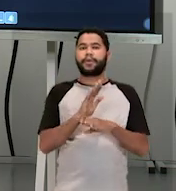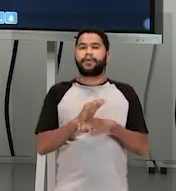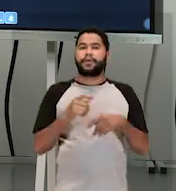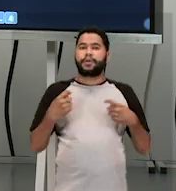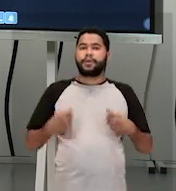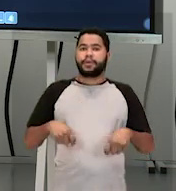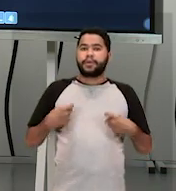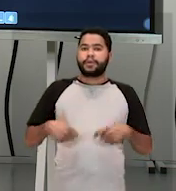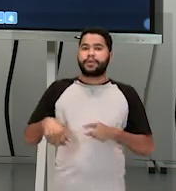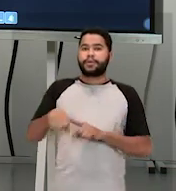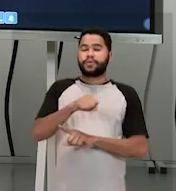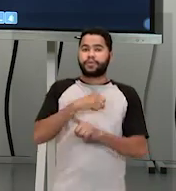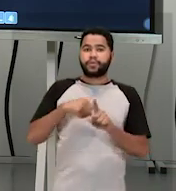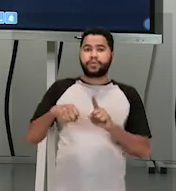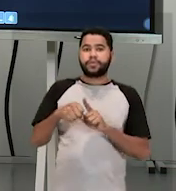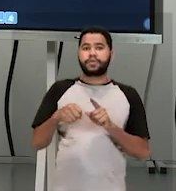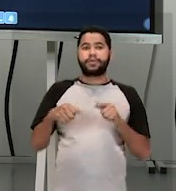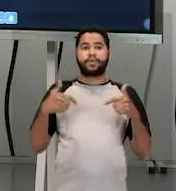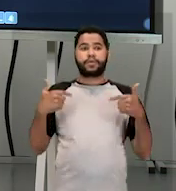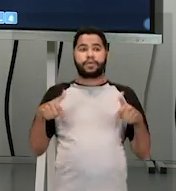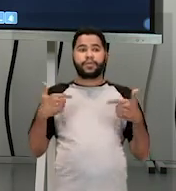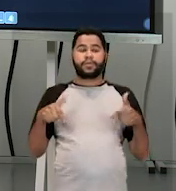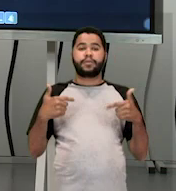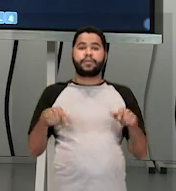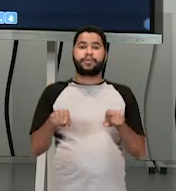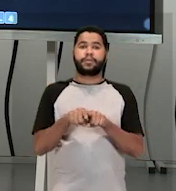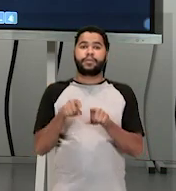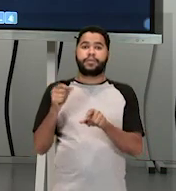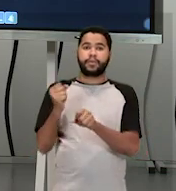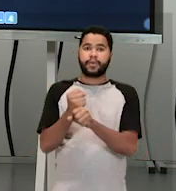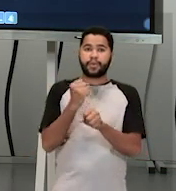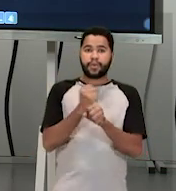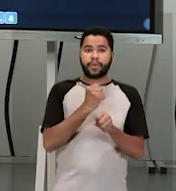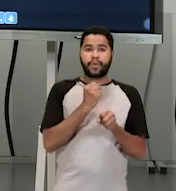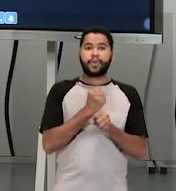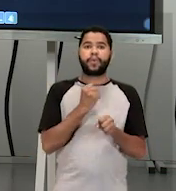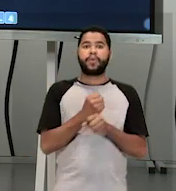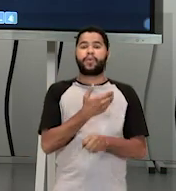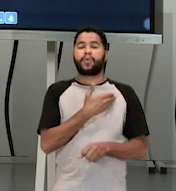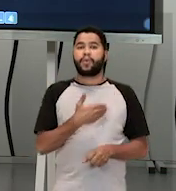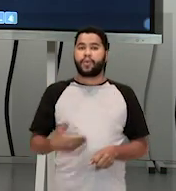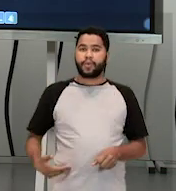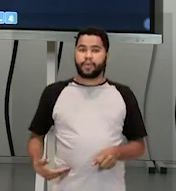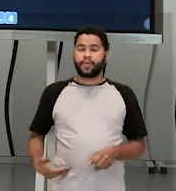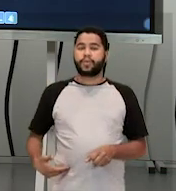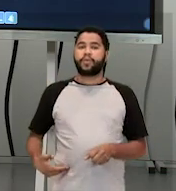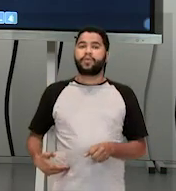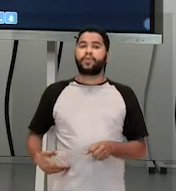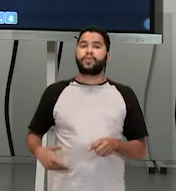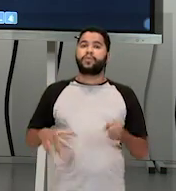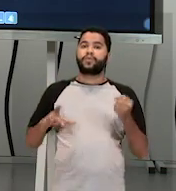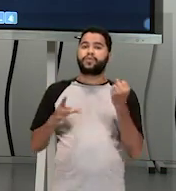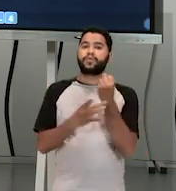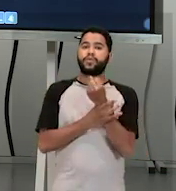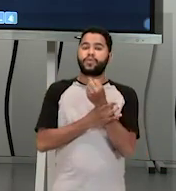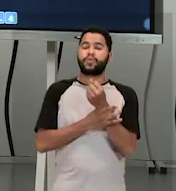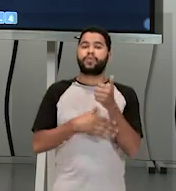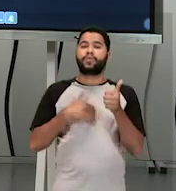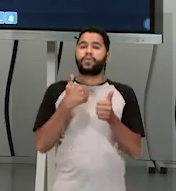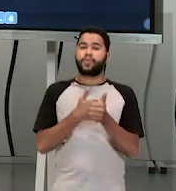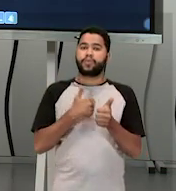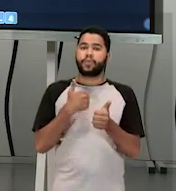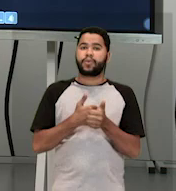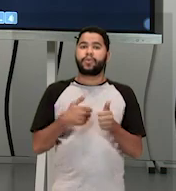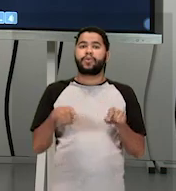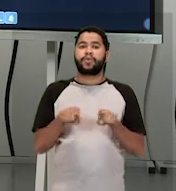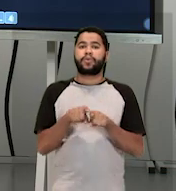necessidades da sociedade, empregos, obras públicas para empregar essa sociedade, seguro-desemprego,